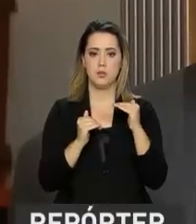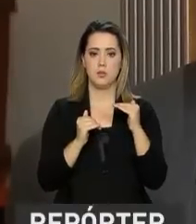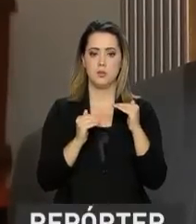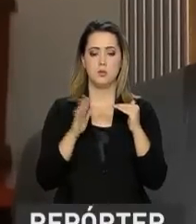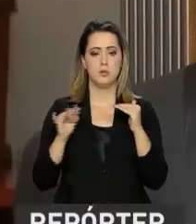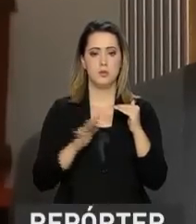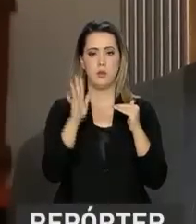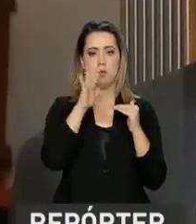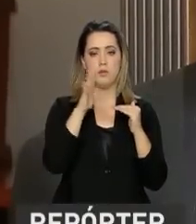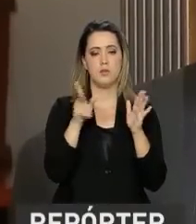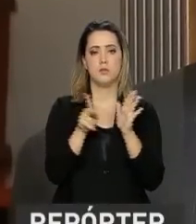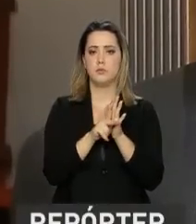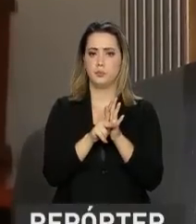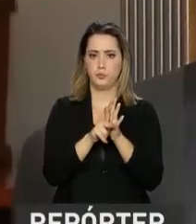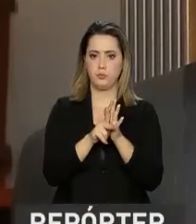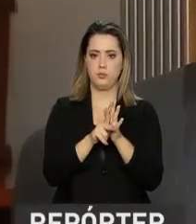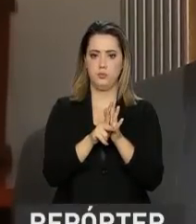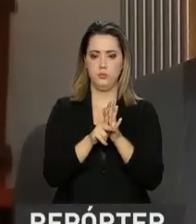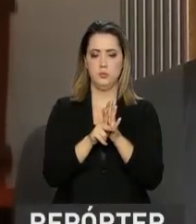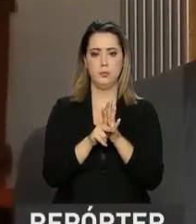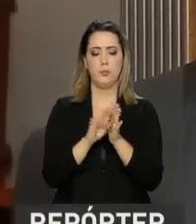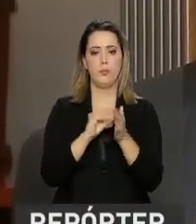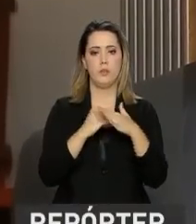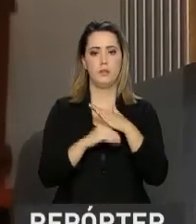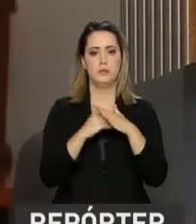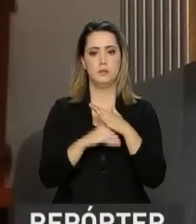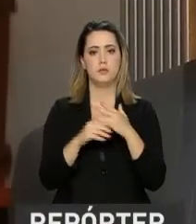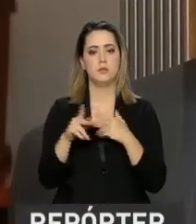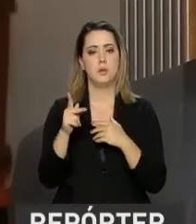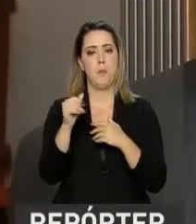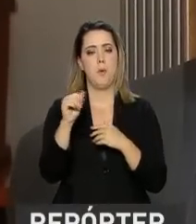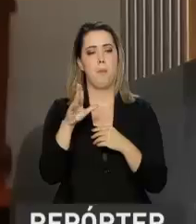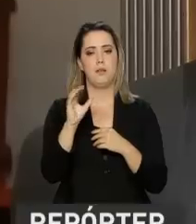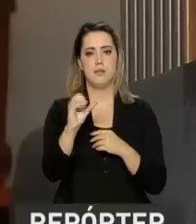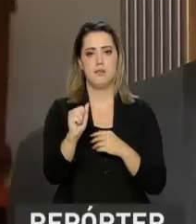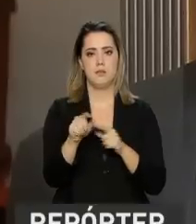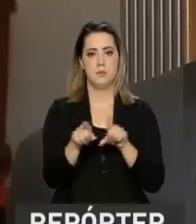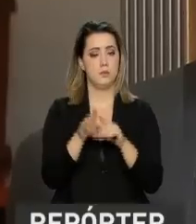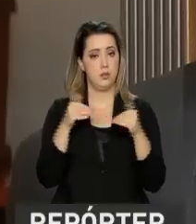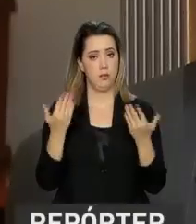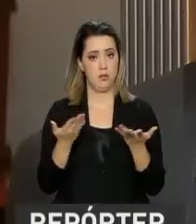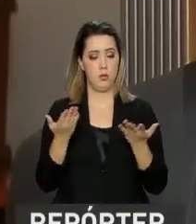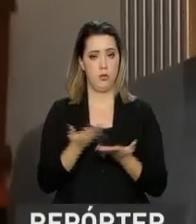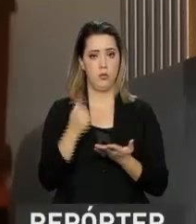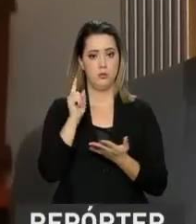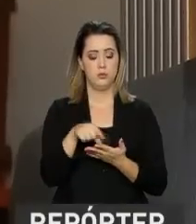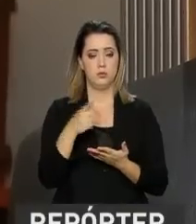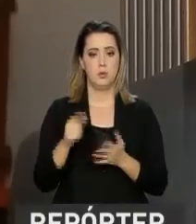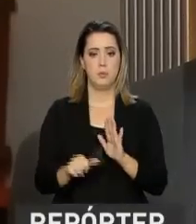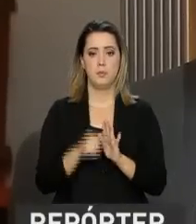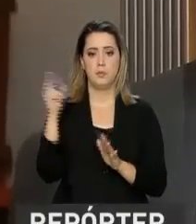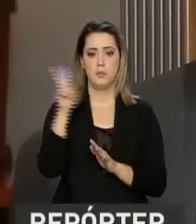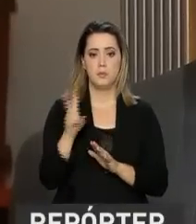do da inflação e do próprio do próprio investimento em poupança e com essa medida pela